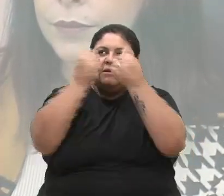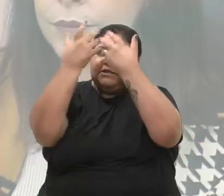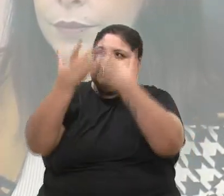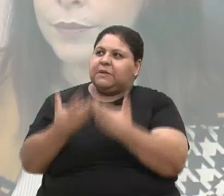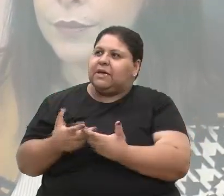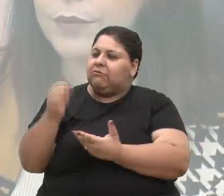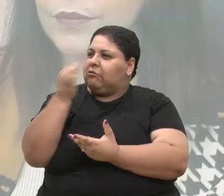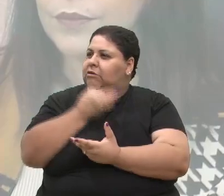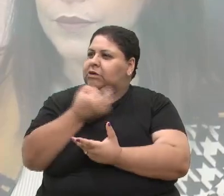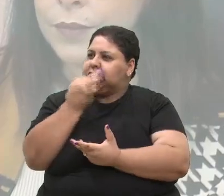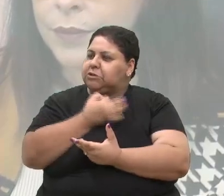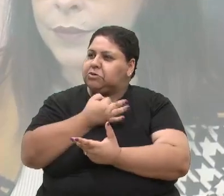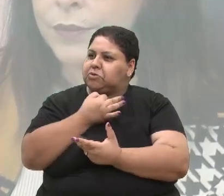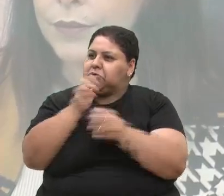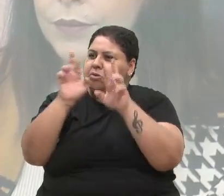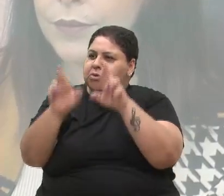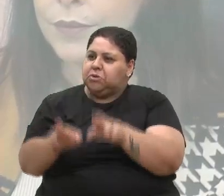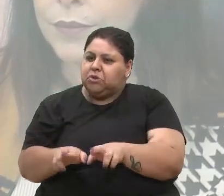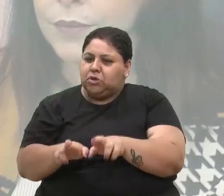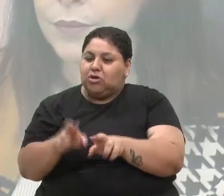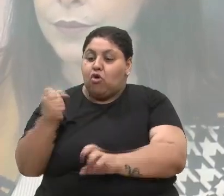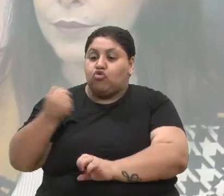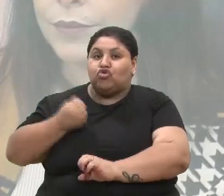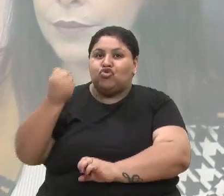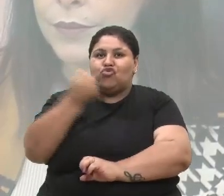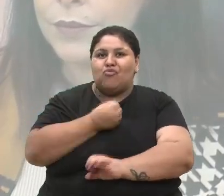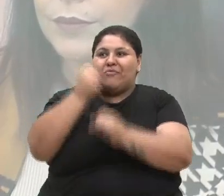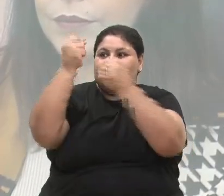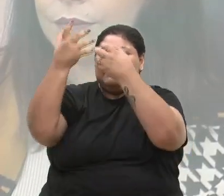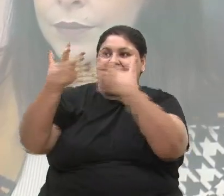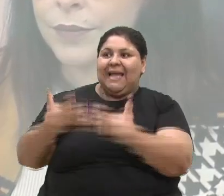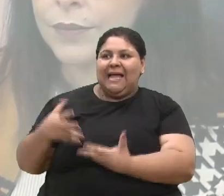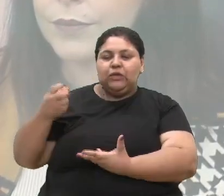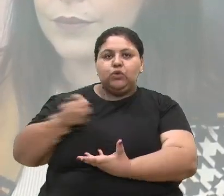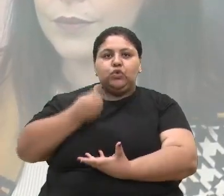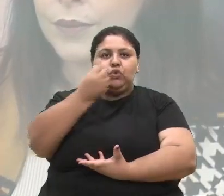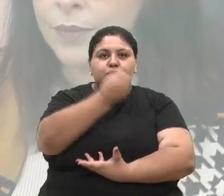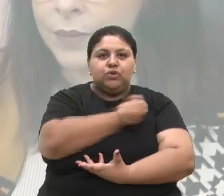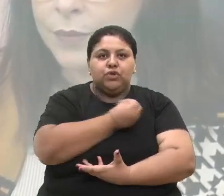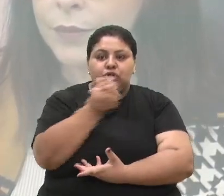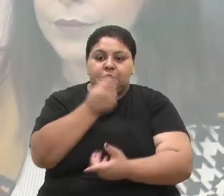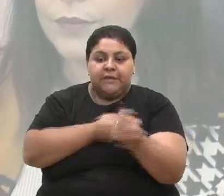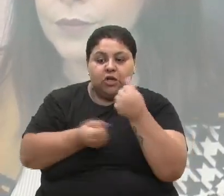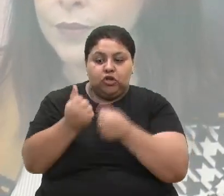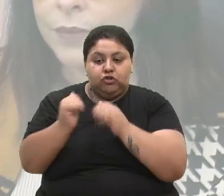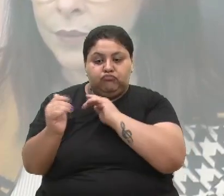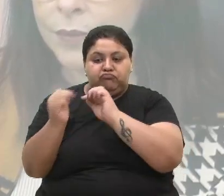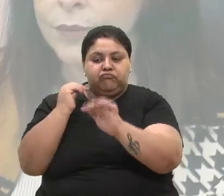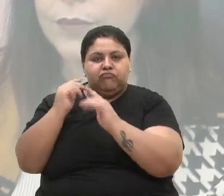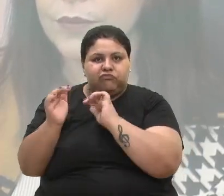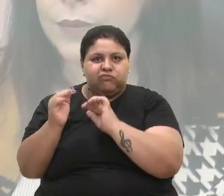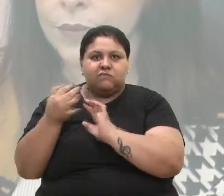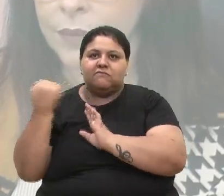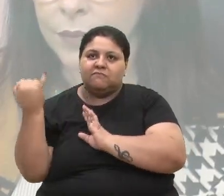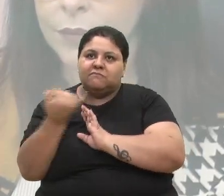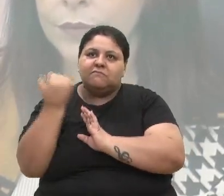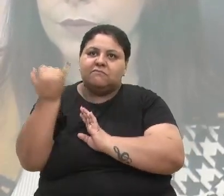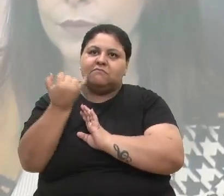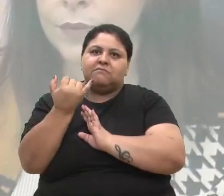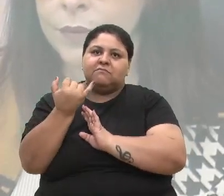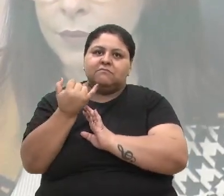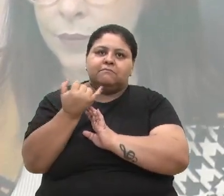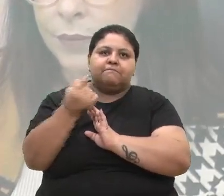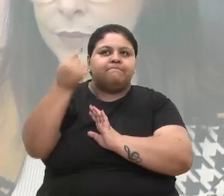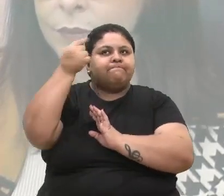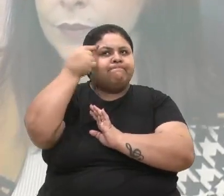região, através da imprensa, os números que a nossa economia movimentam e a importância, fazendo